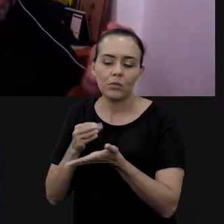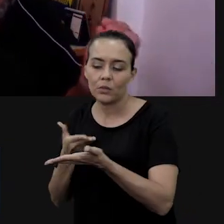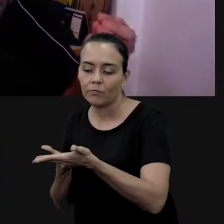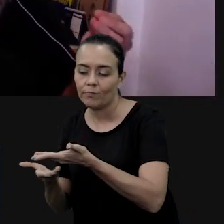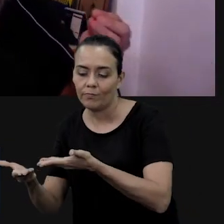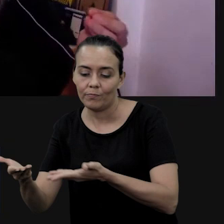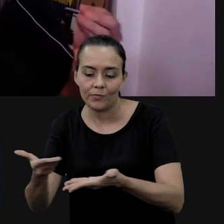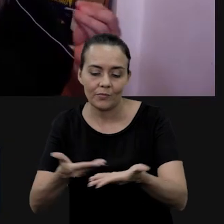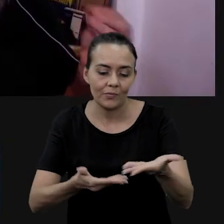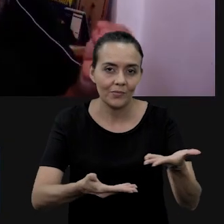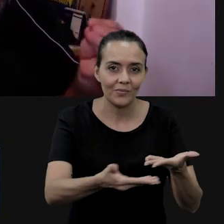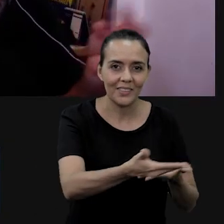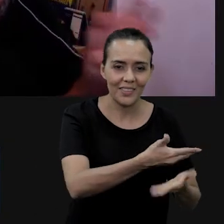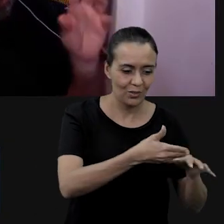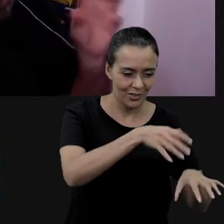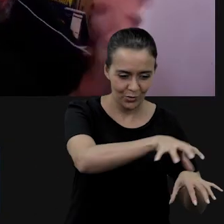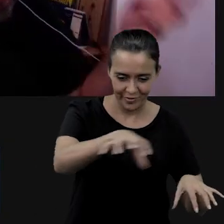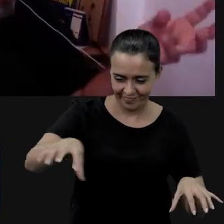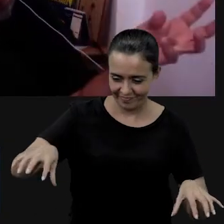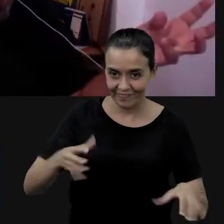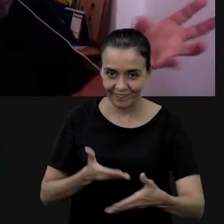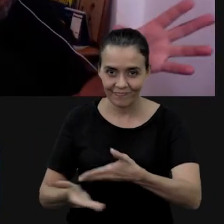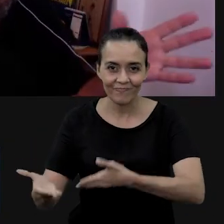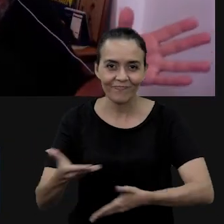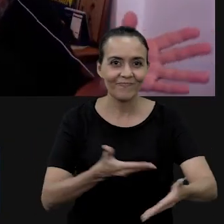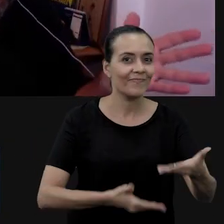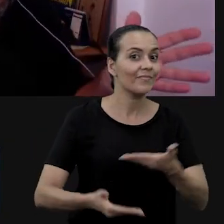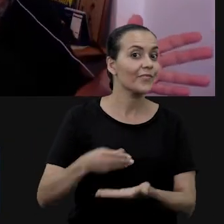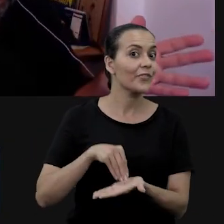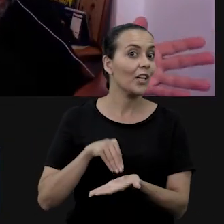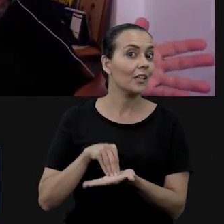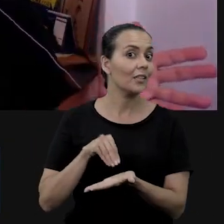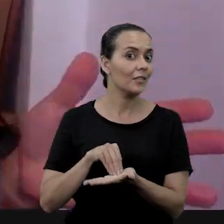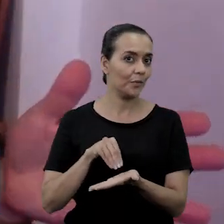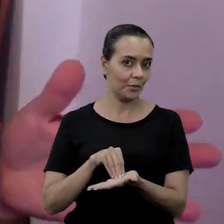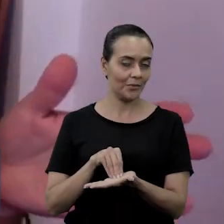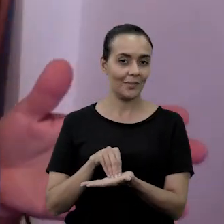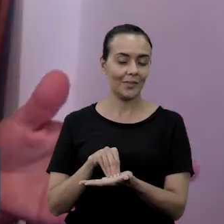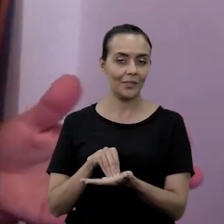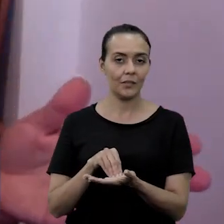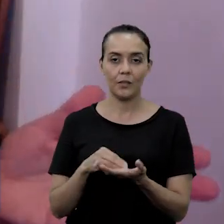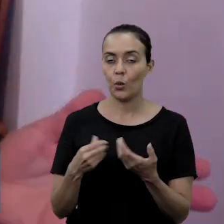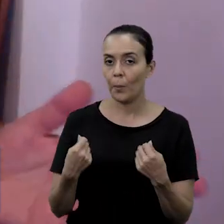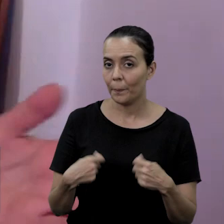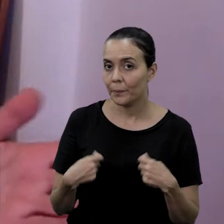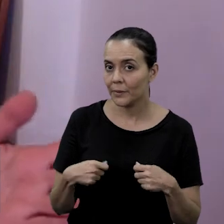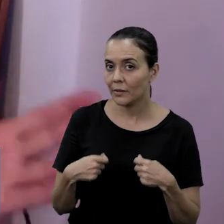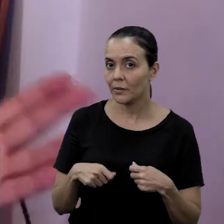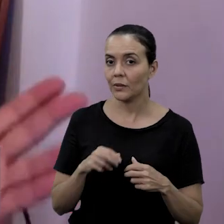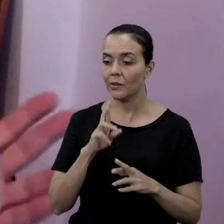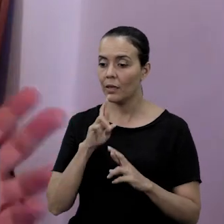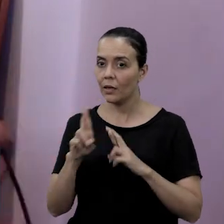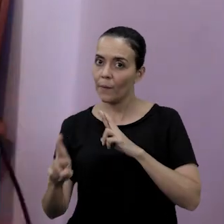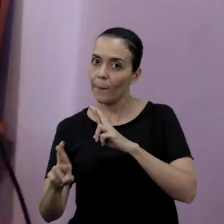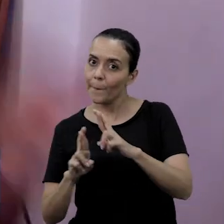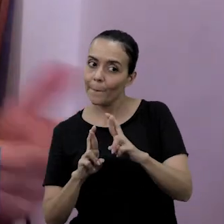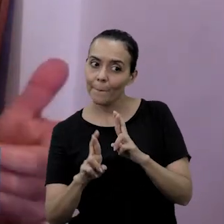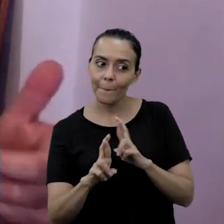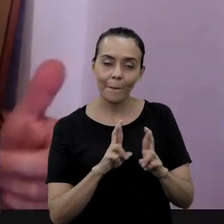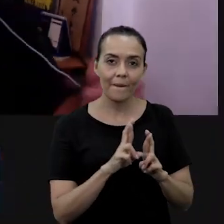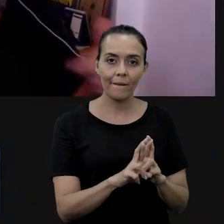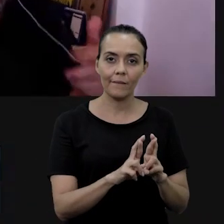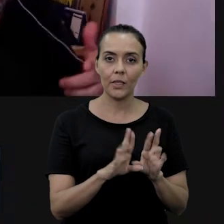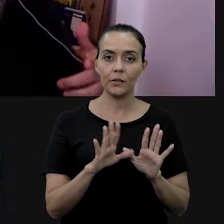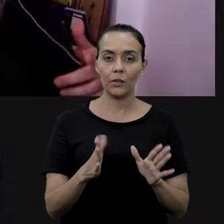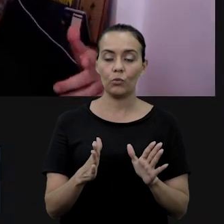falta dessa interação com os departamentos. E a pessoa pode ter uma demanda, ela precisa